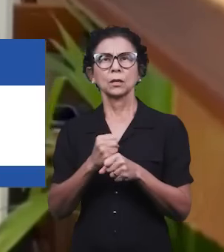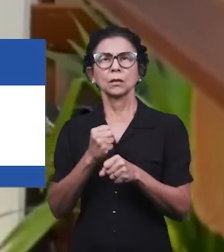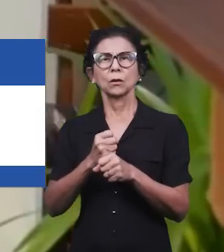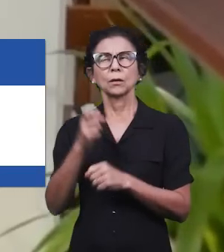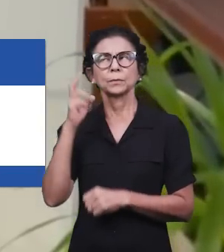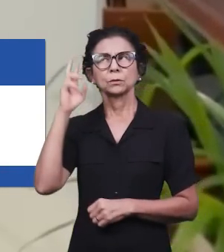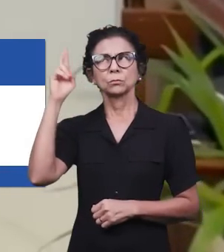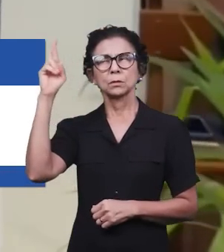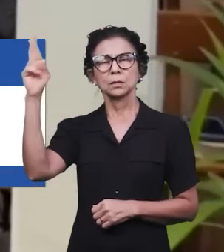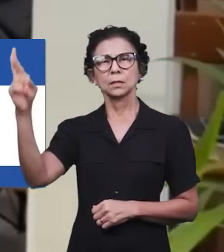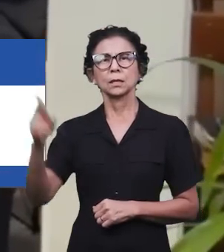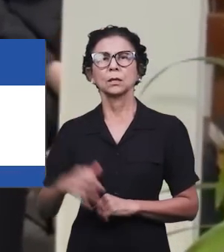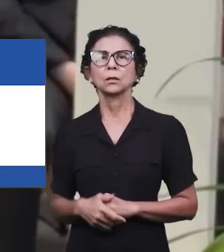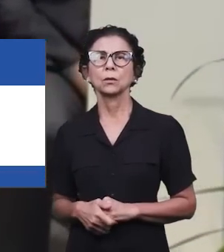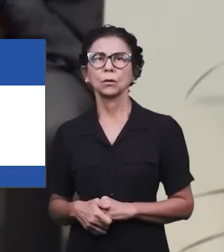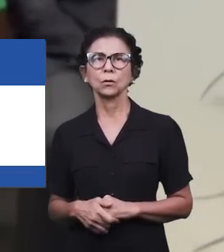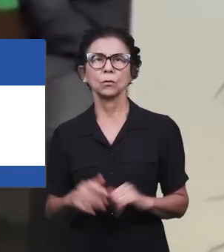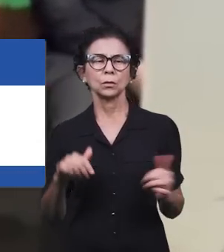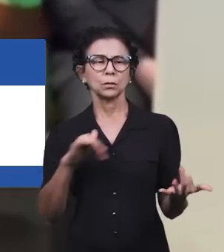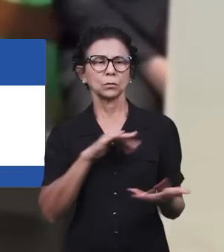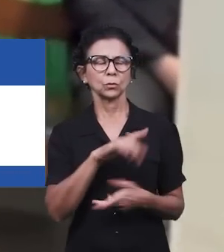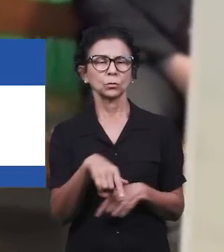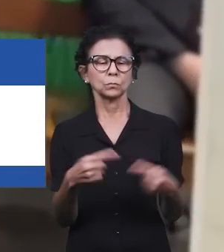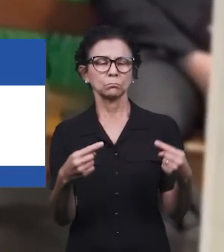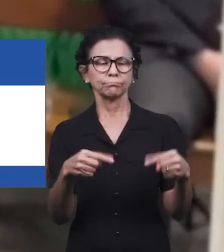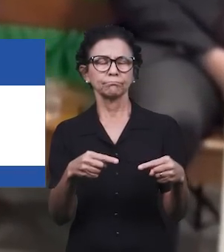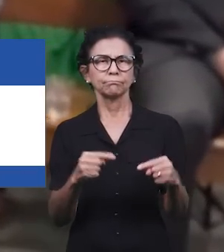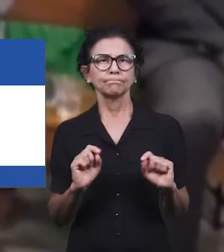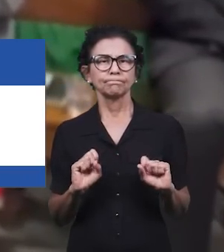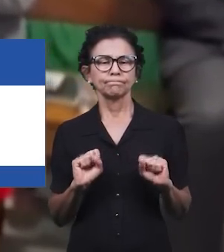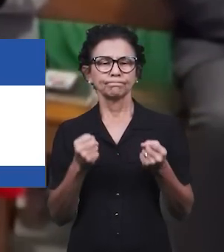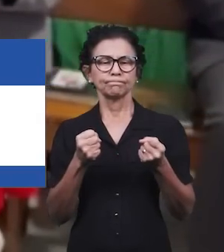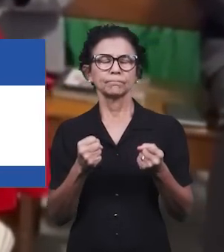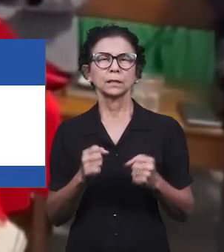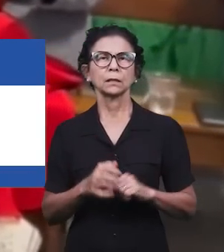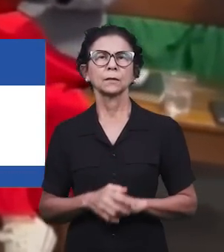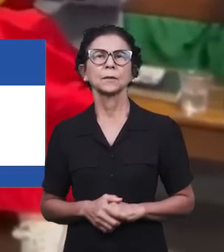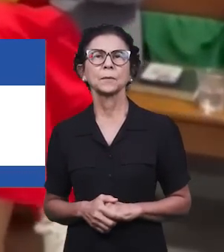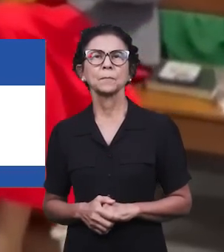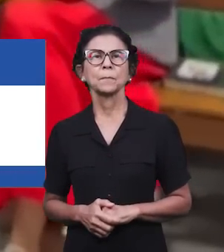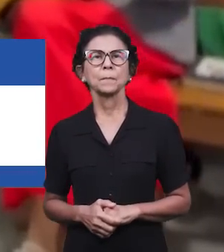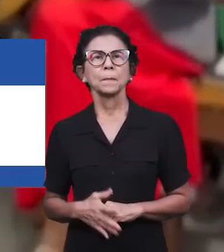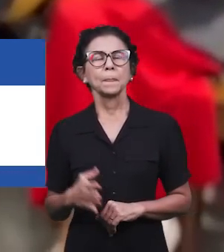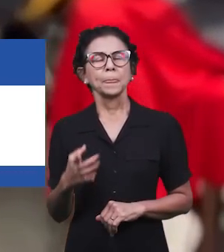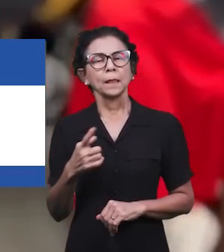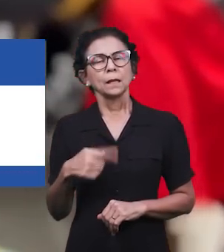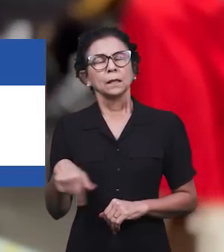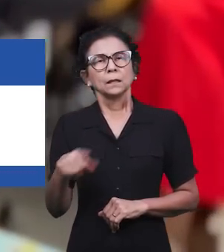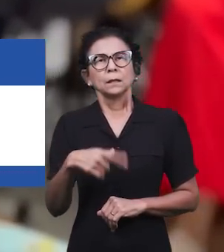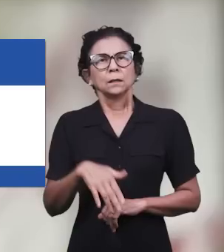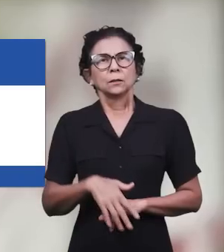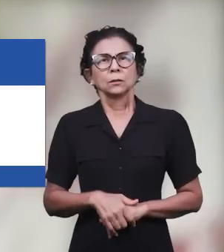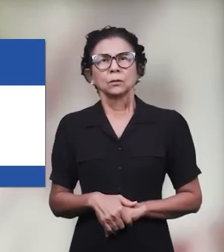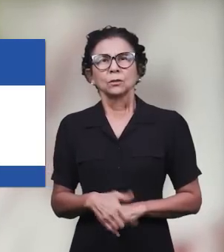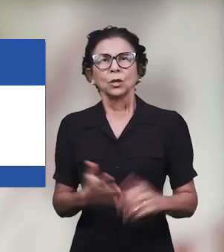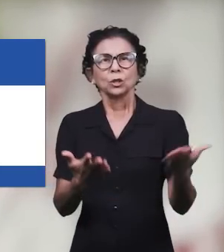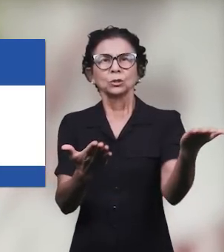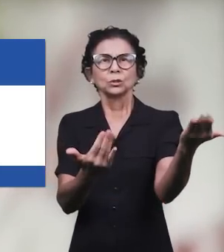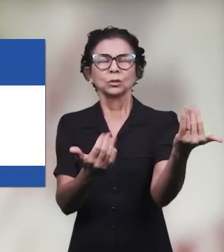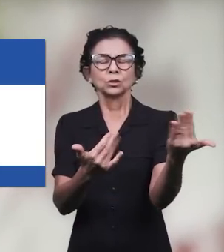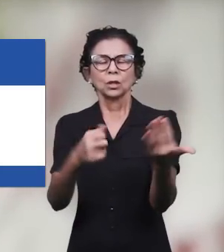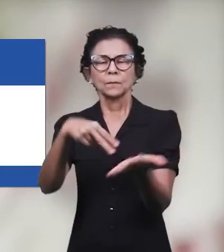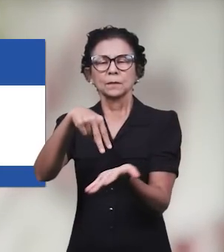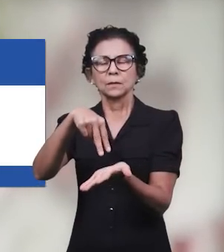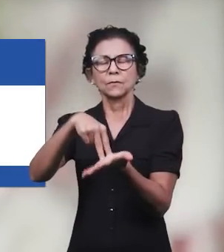e se prepare para enfrentar os desafios de forma madura e consciente. Através da união entre o conhecimento, assistência e prática, os jovens se firmam